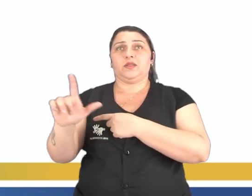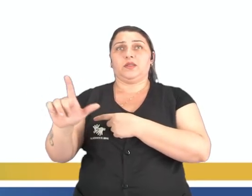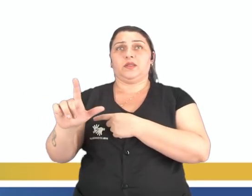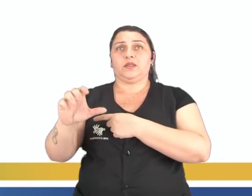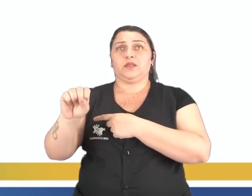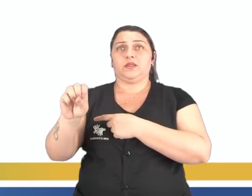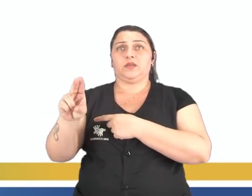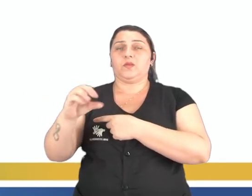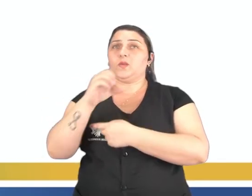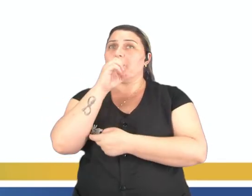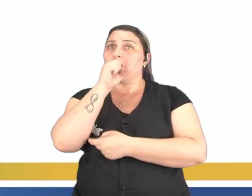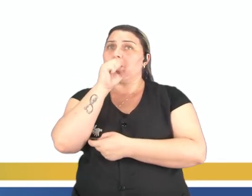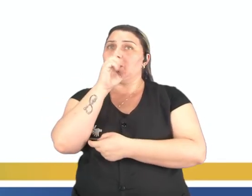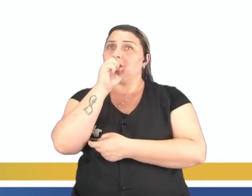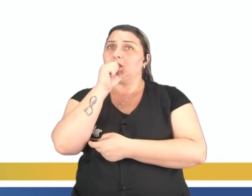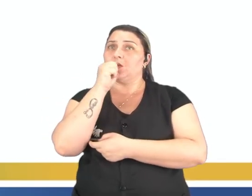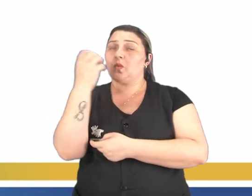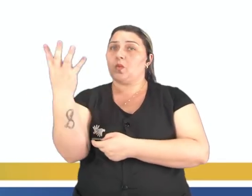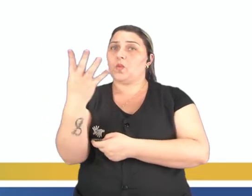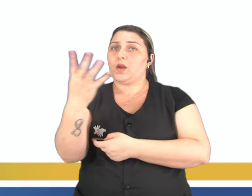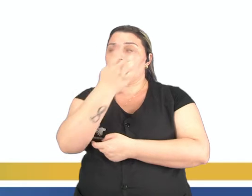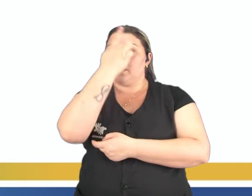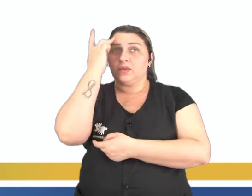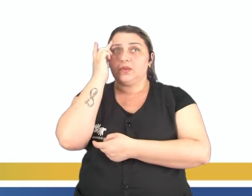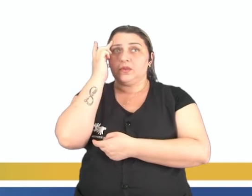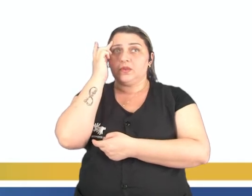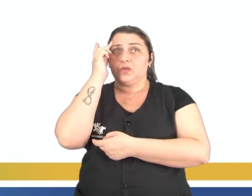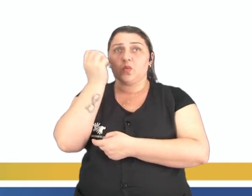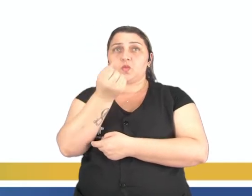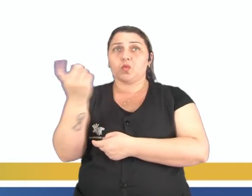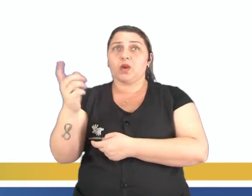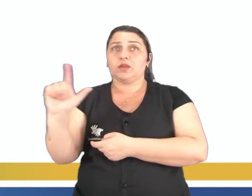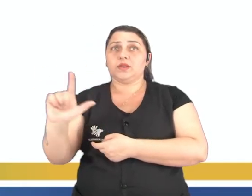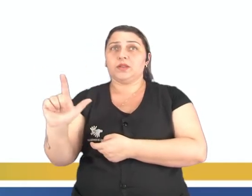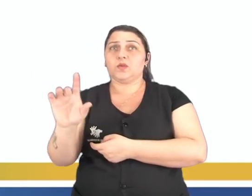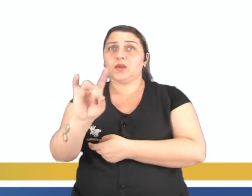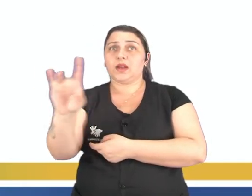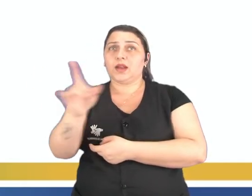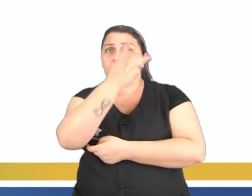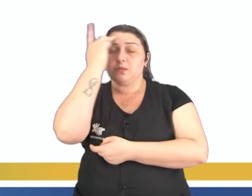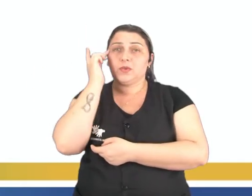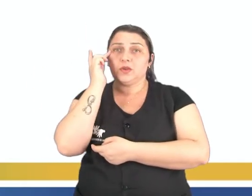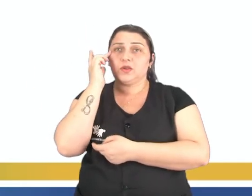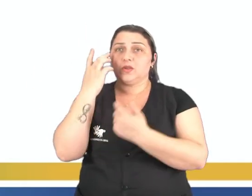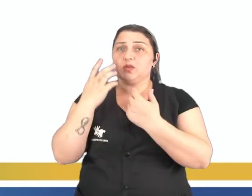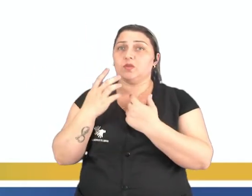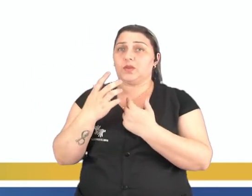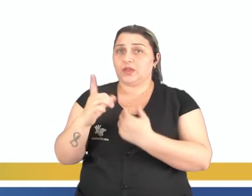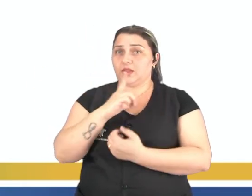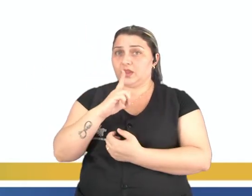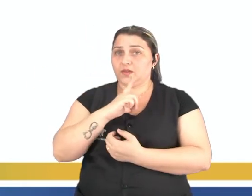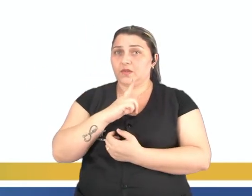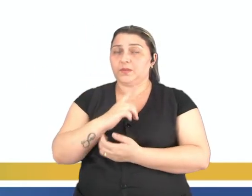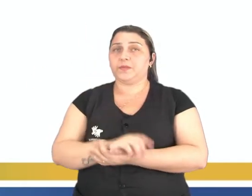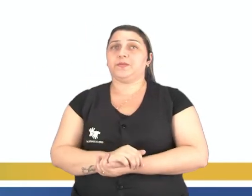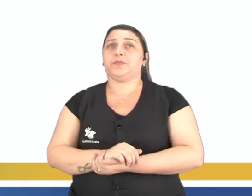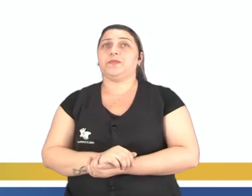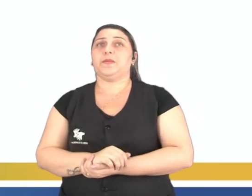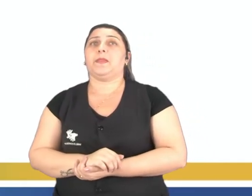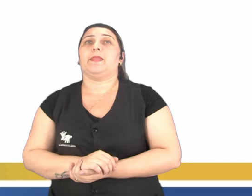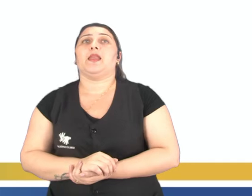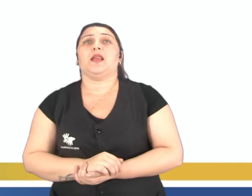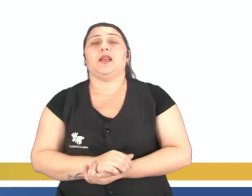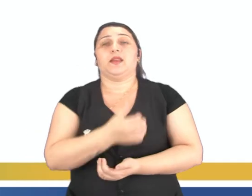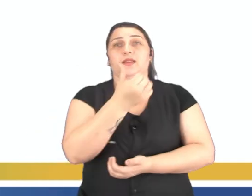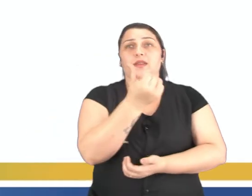6,4 litros de suco de laranja entre 4 pessoas. Quantos litros cada pessoa recebeu? Então, se ele pegou o